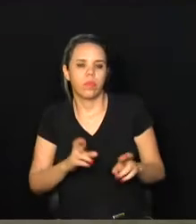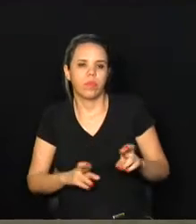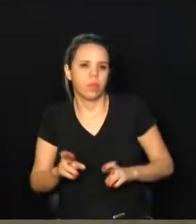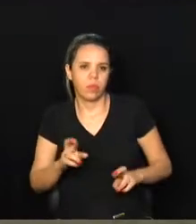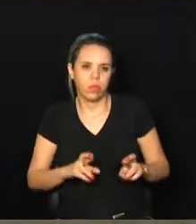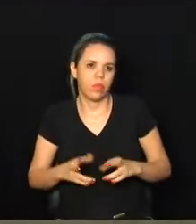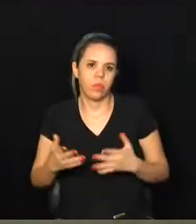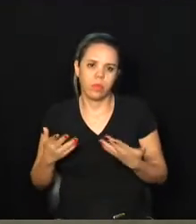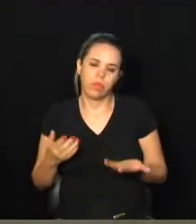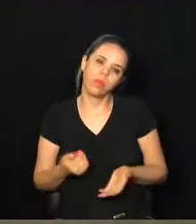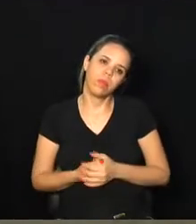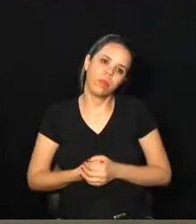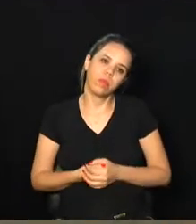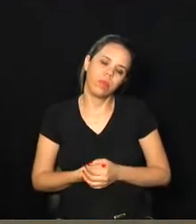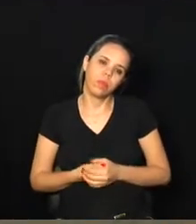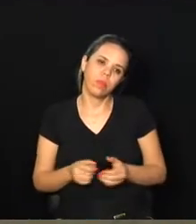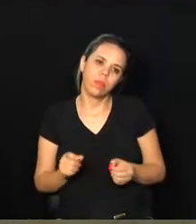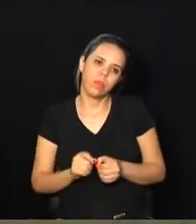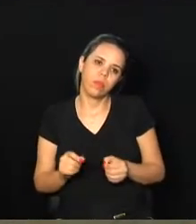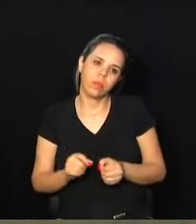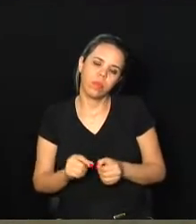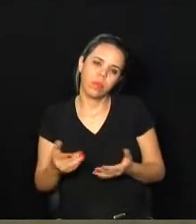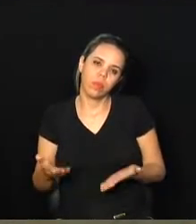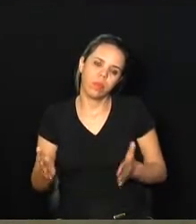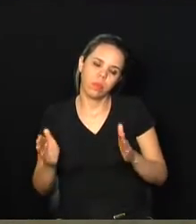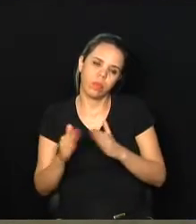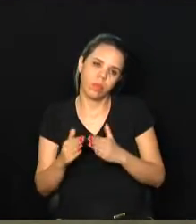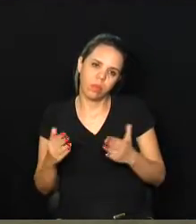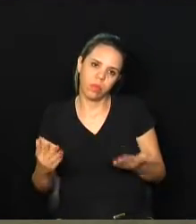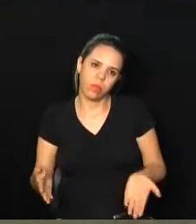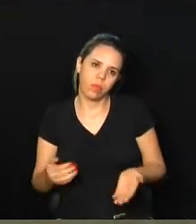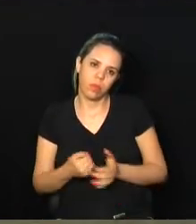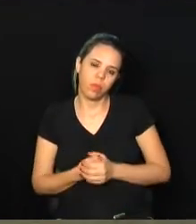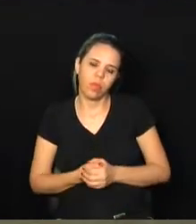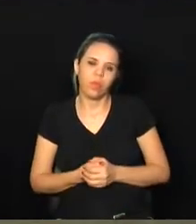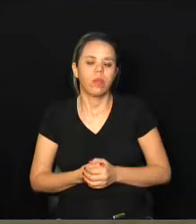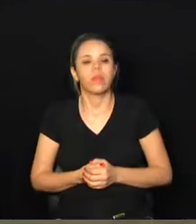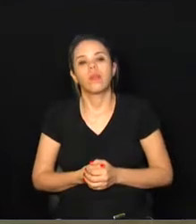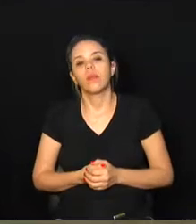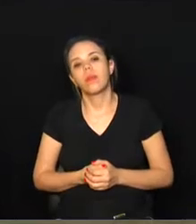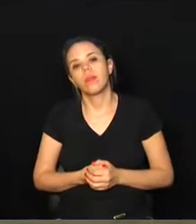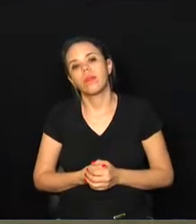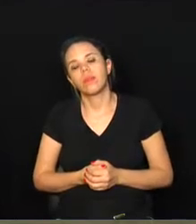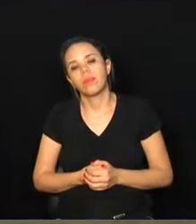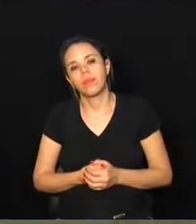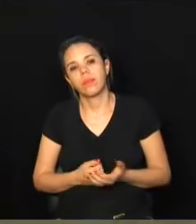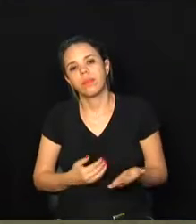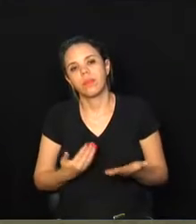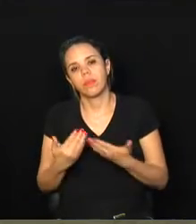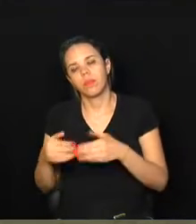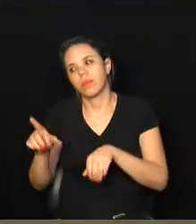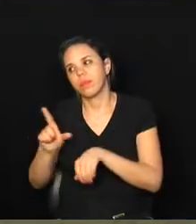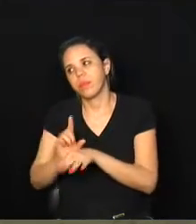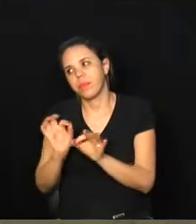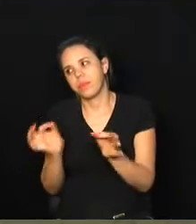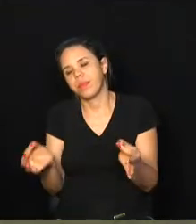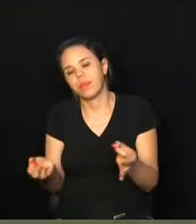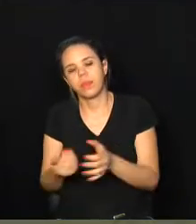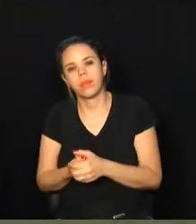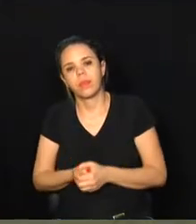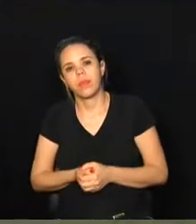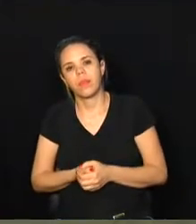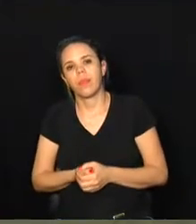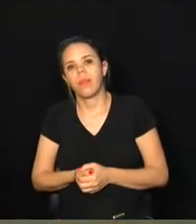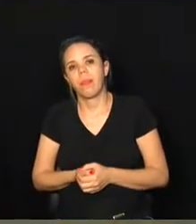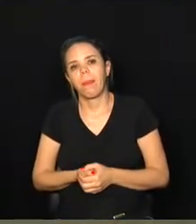aquilo. Mas fazer casa, ou aprovar uma loja, uma coisa pequena, tal, isso